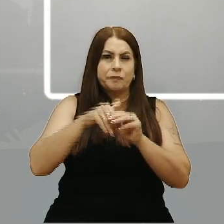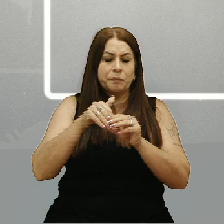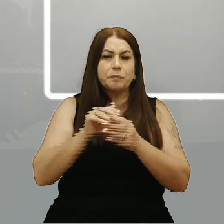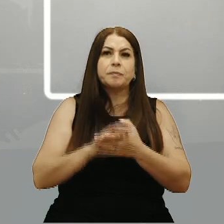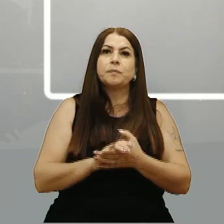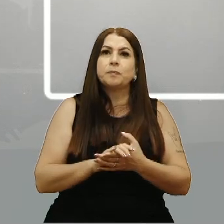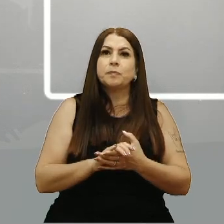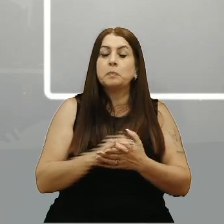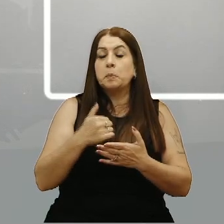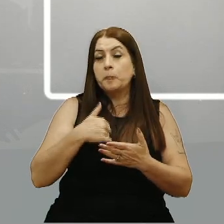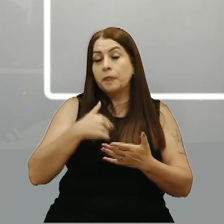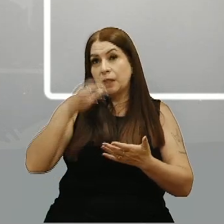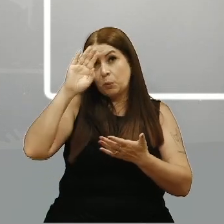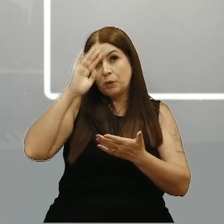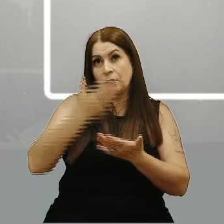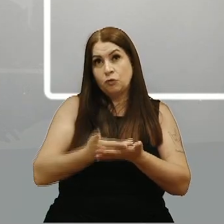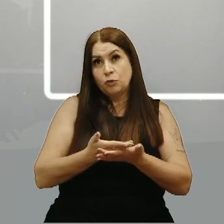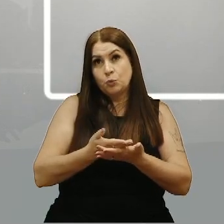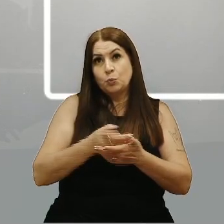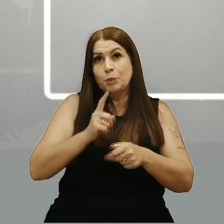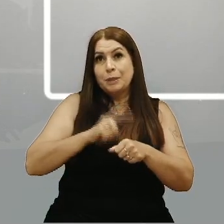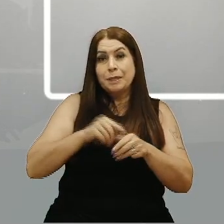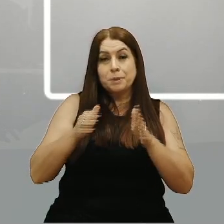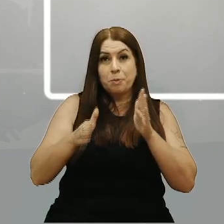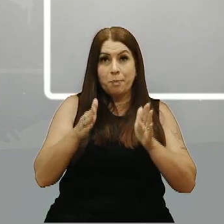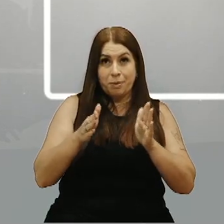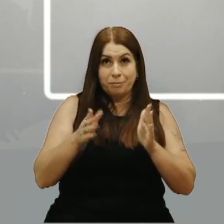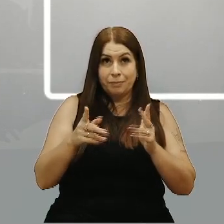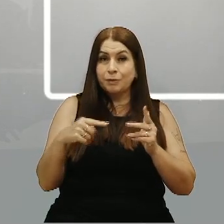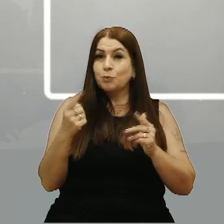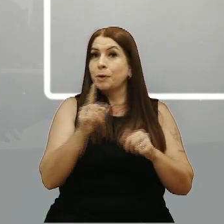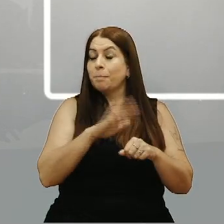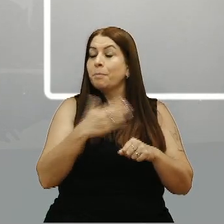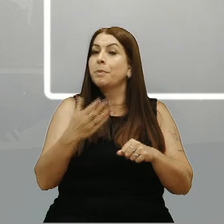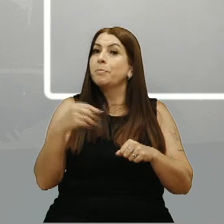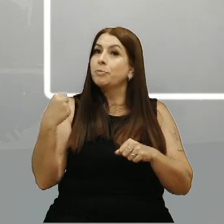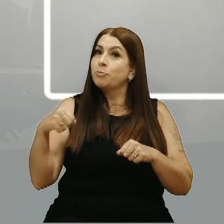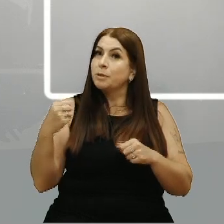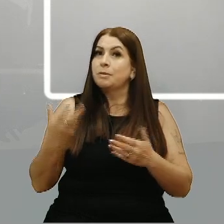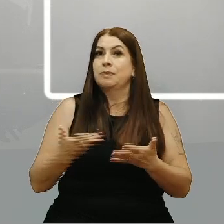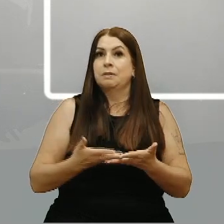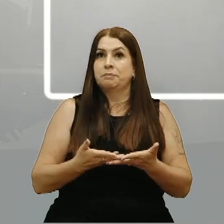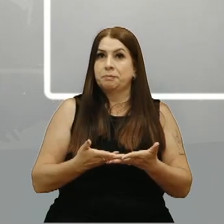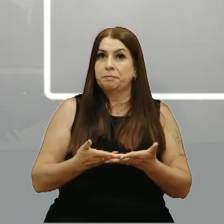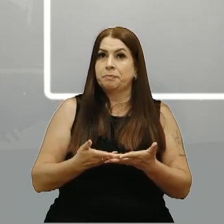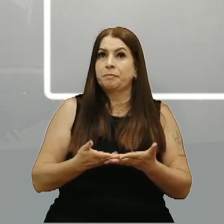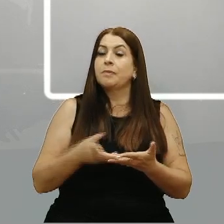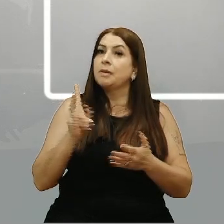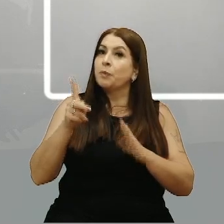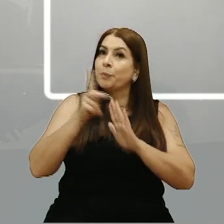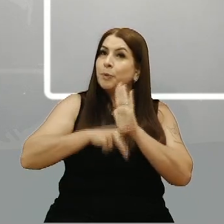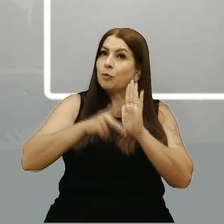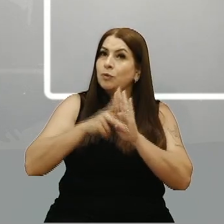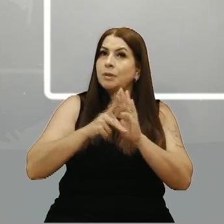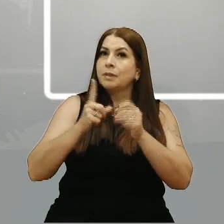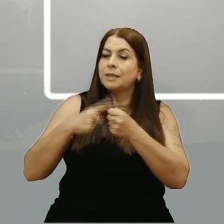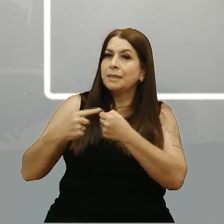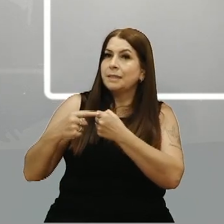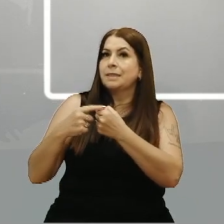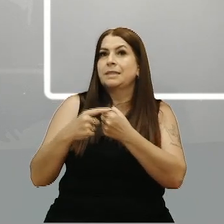votando. Eu acredito que neste momento o que nós mais precisamos é um projeto de